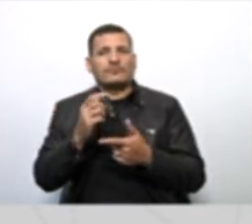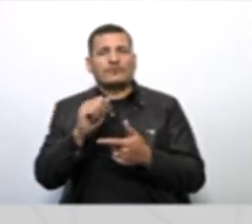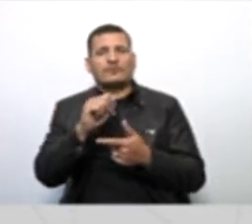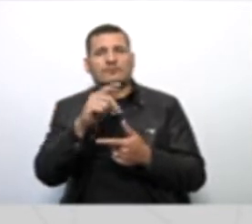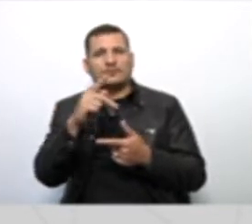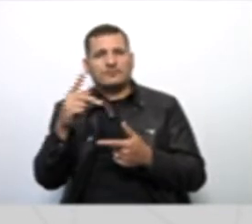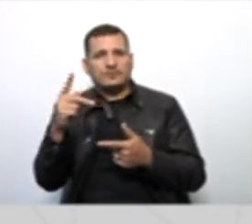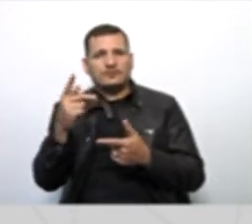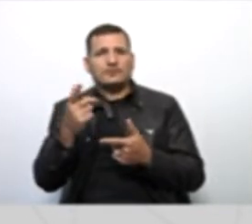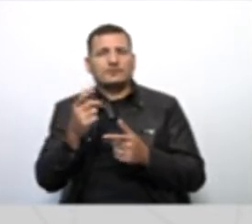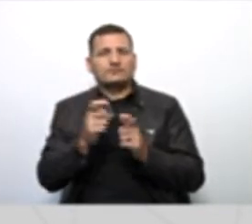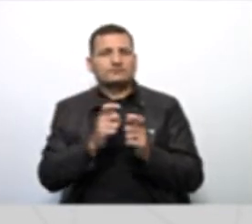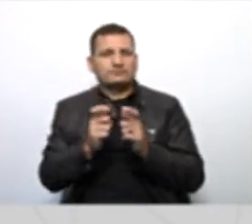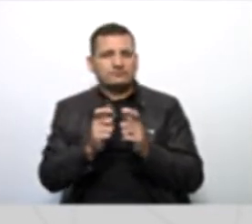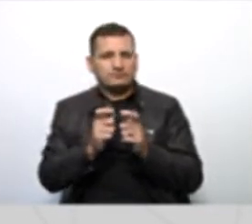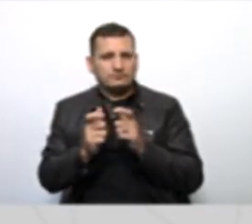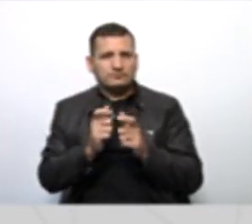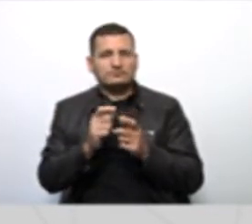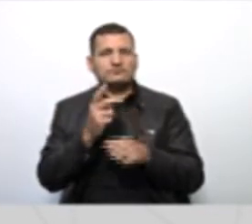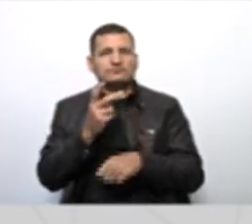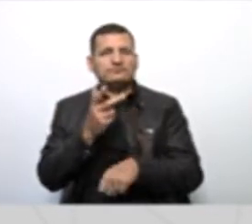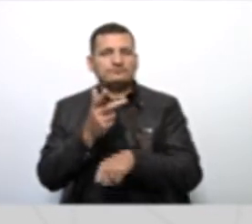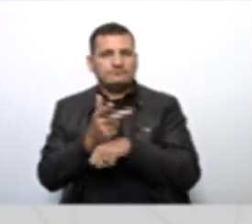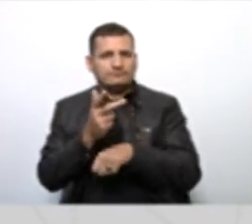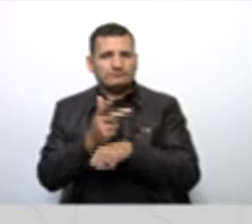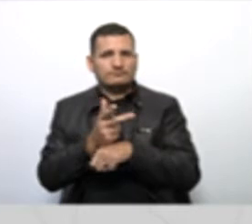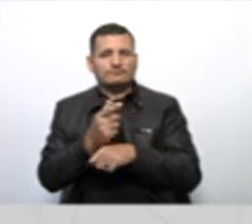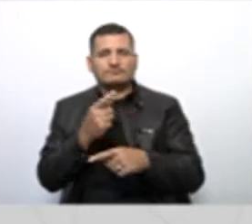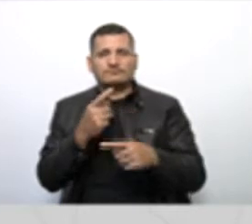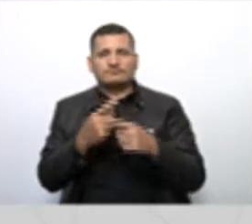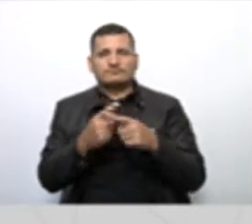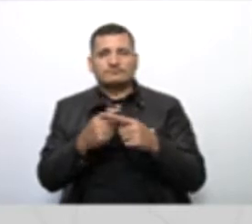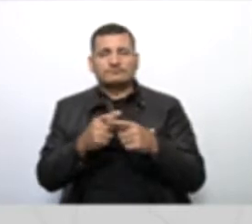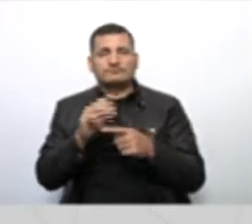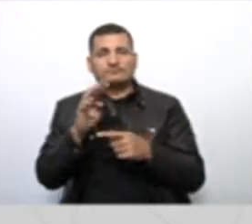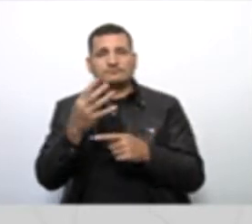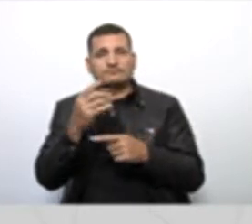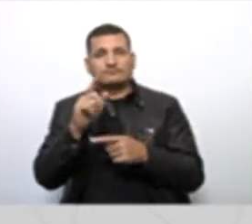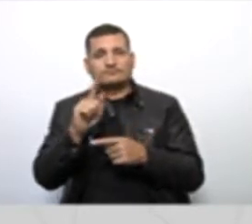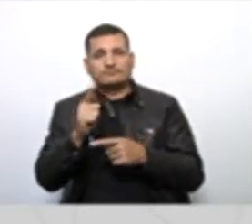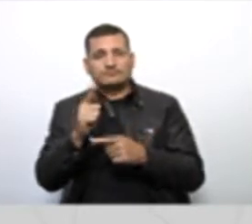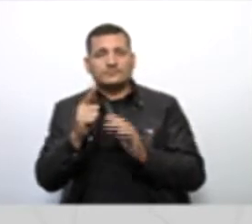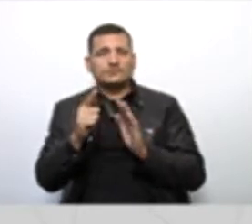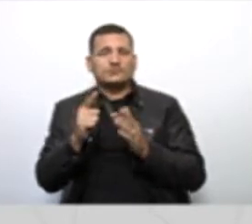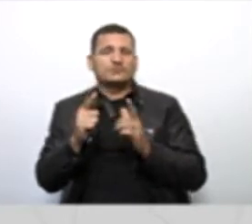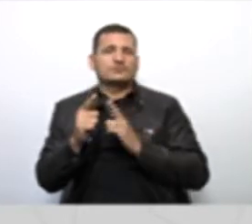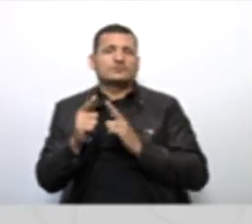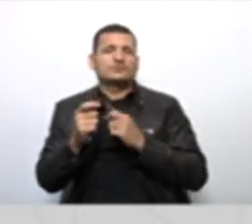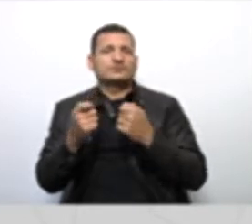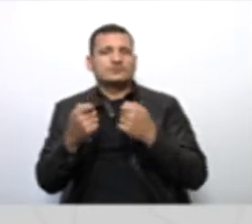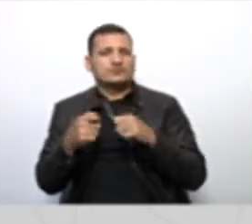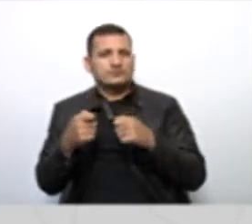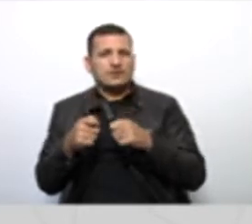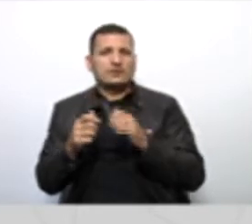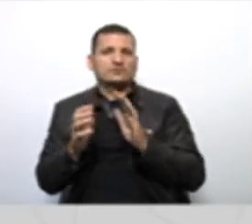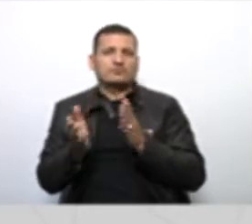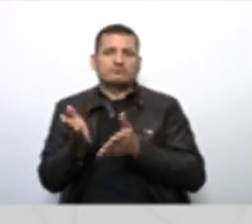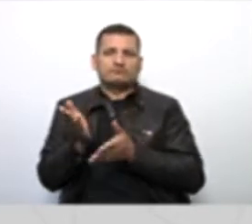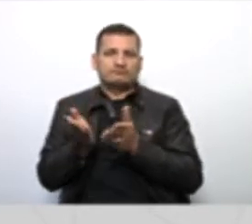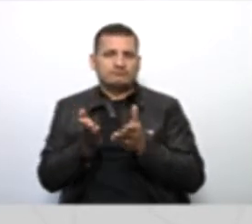aplicativos como jogos e vídeos. Por quê? Porque a 4G já atendia as necessidades da banda